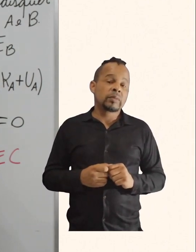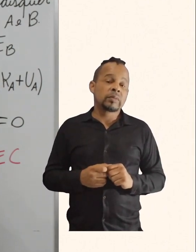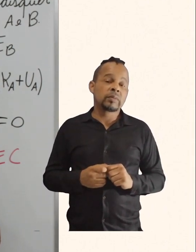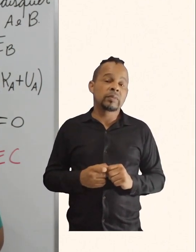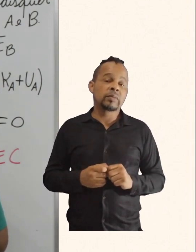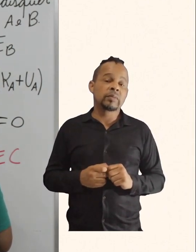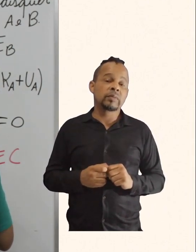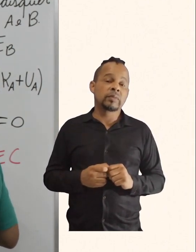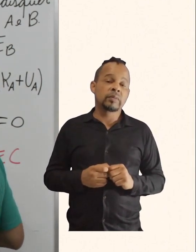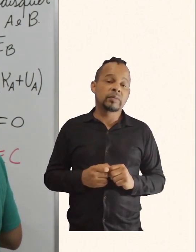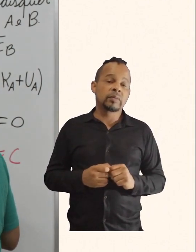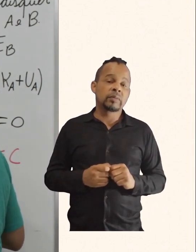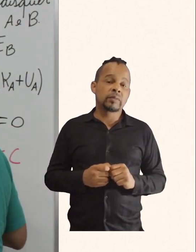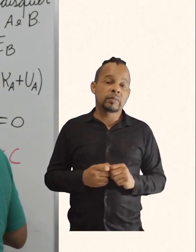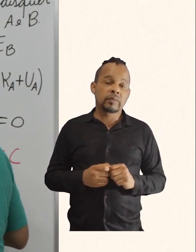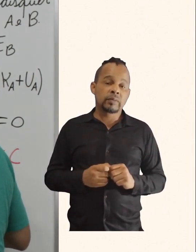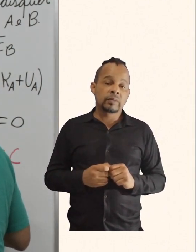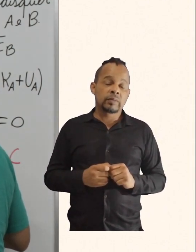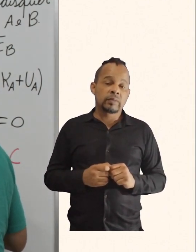vai ser igual a menos